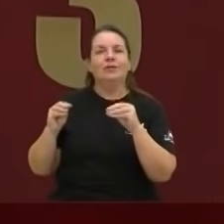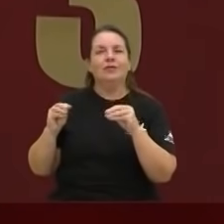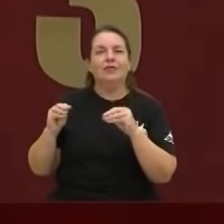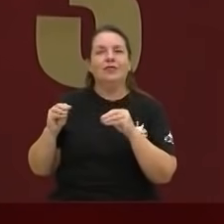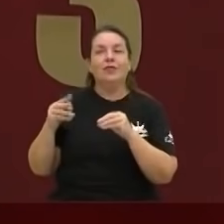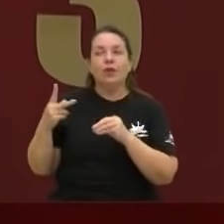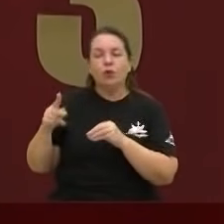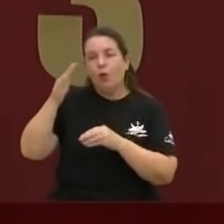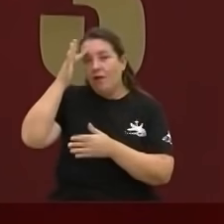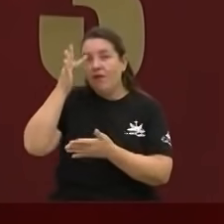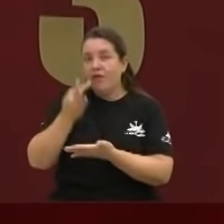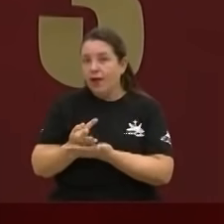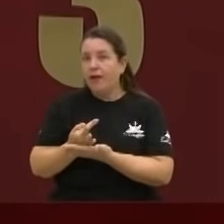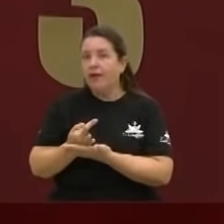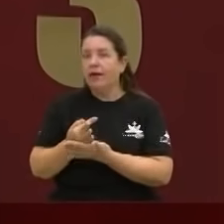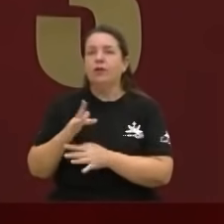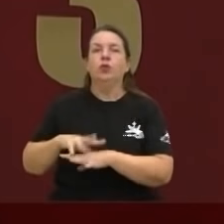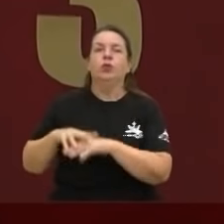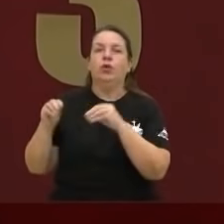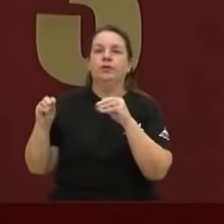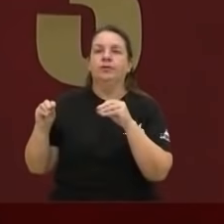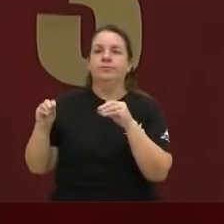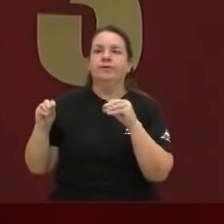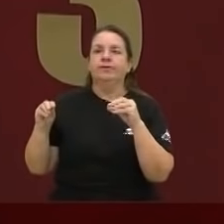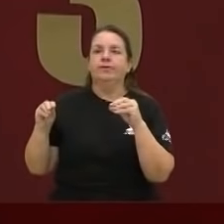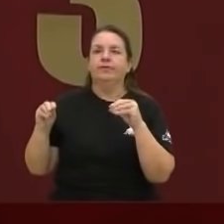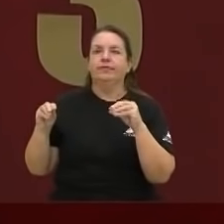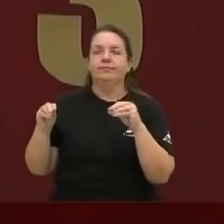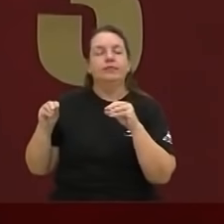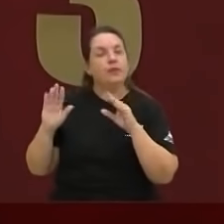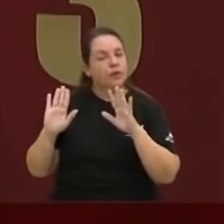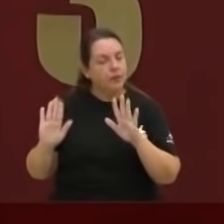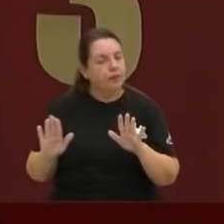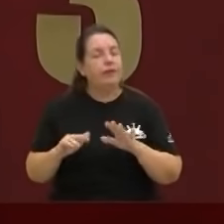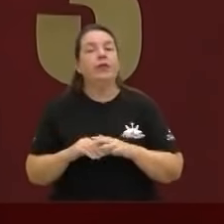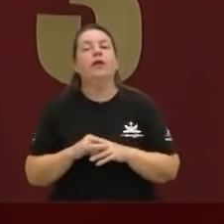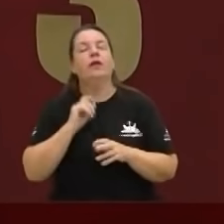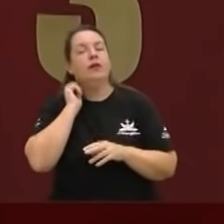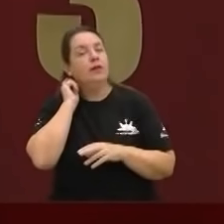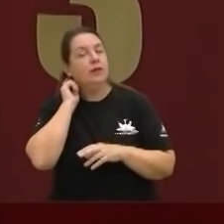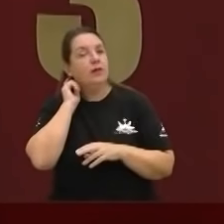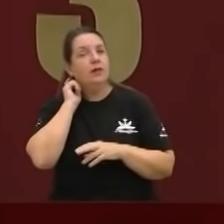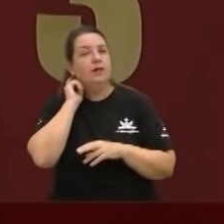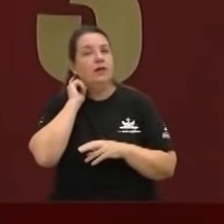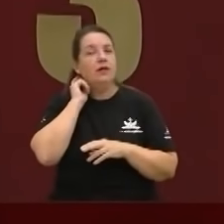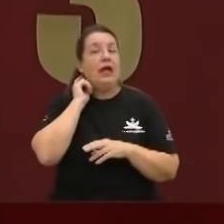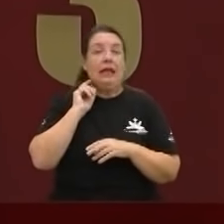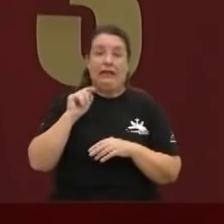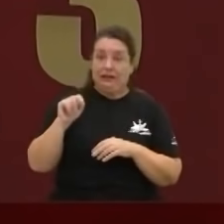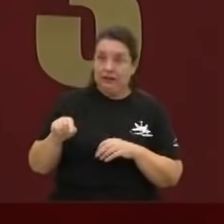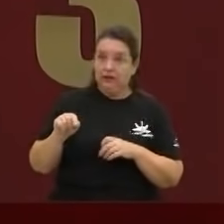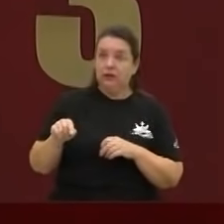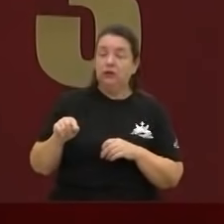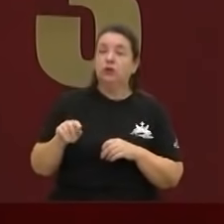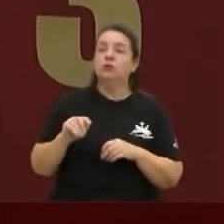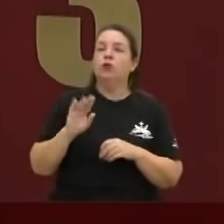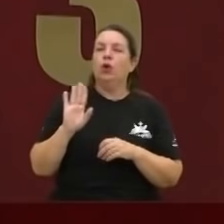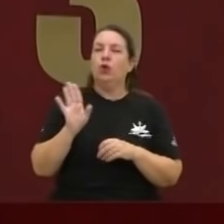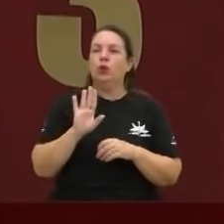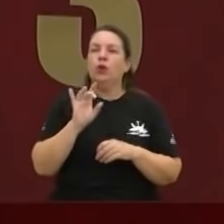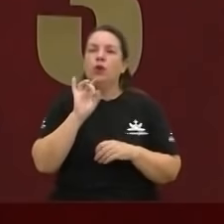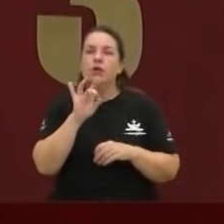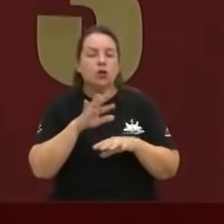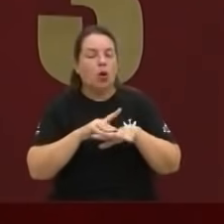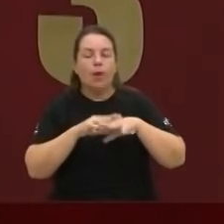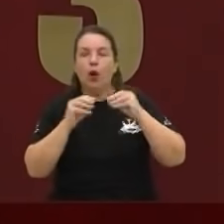Tua fé te curou. E perceba como esse fato é muito mais do que só uma